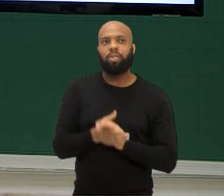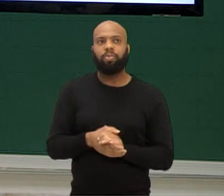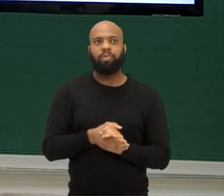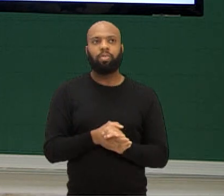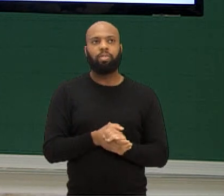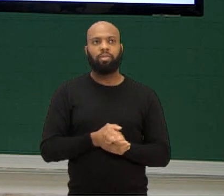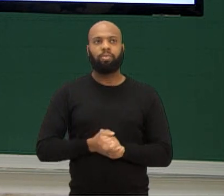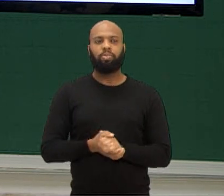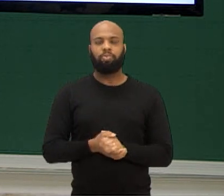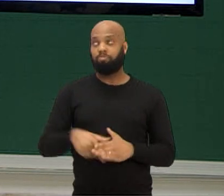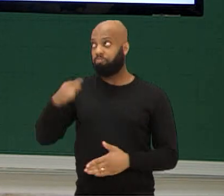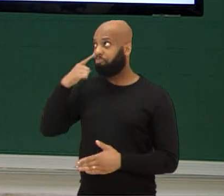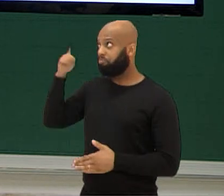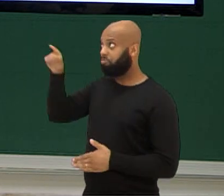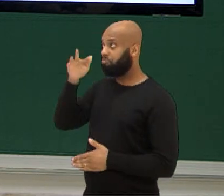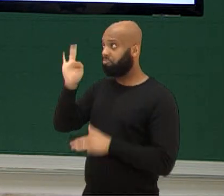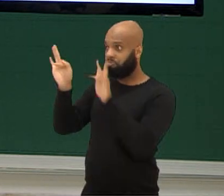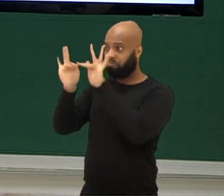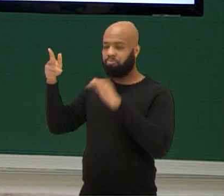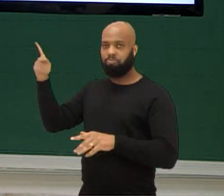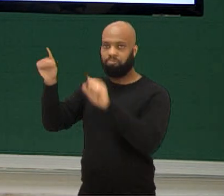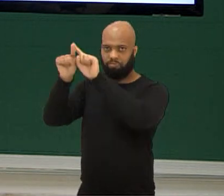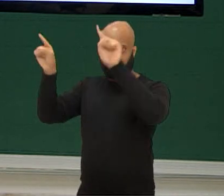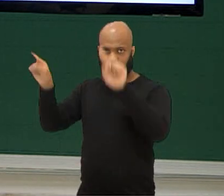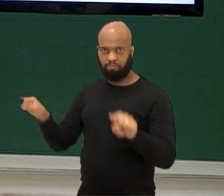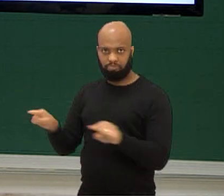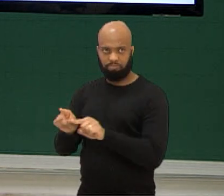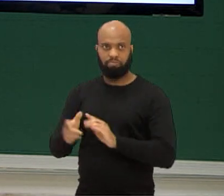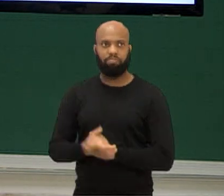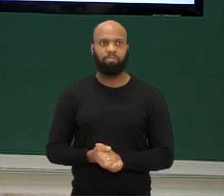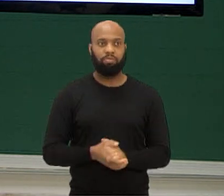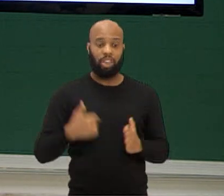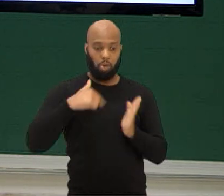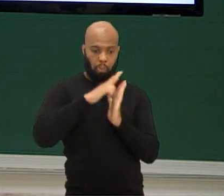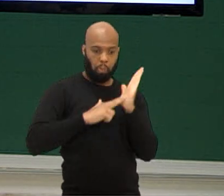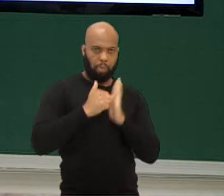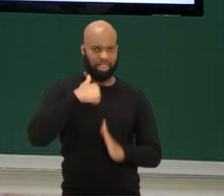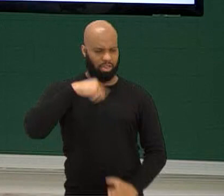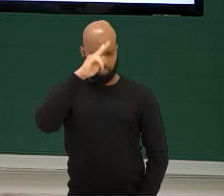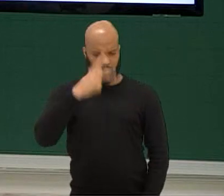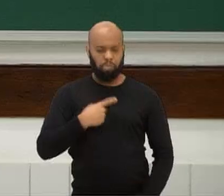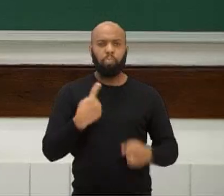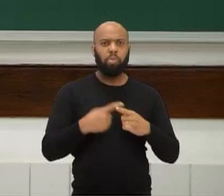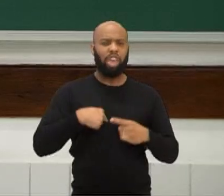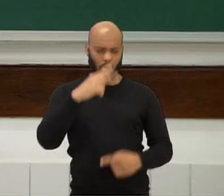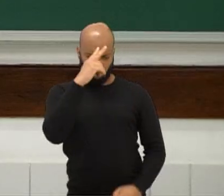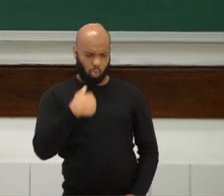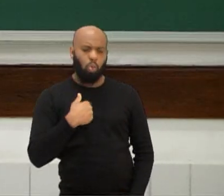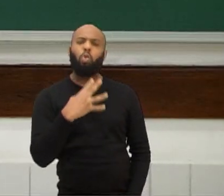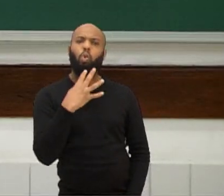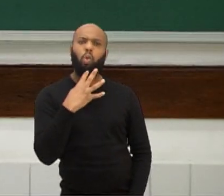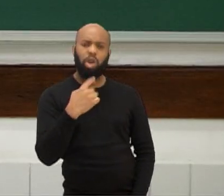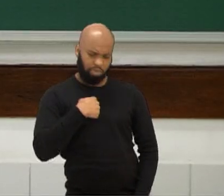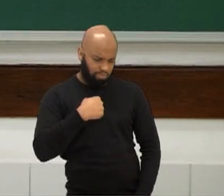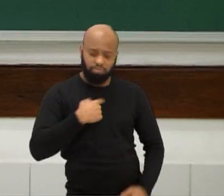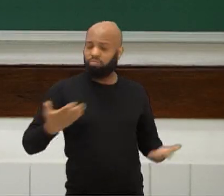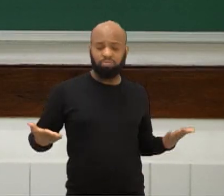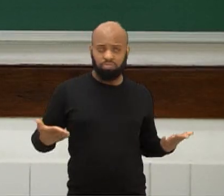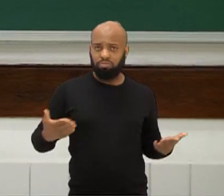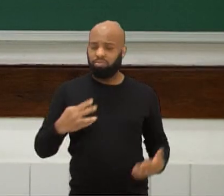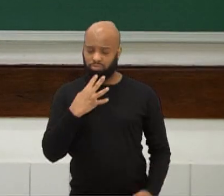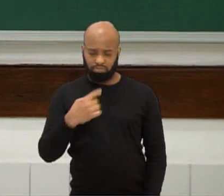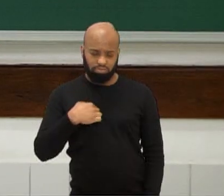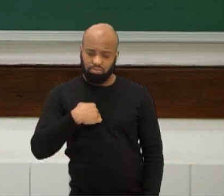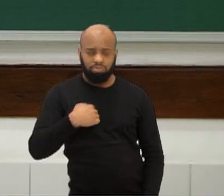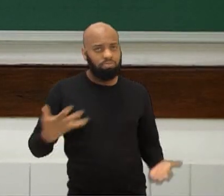me pinto a mim mesma porque sou a pessoa que melhor conosco. Eu pinto a mim mesma porque eu sou a pessoa que melhor me